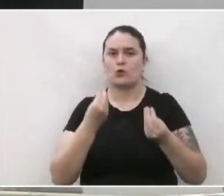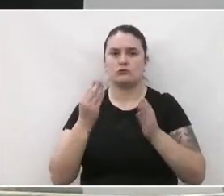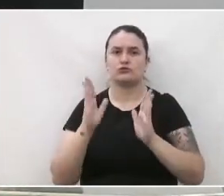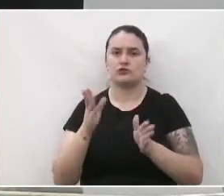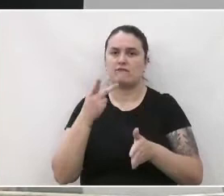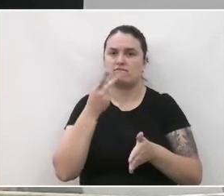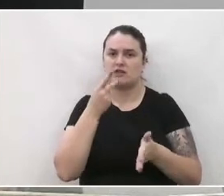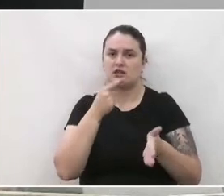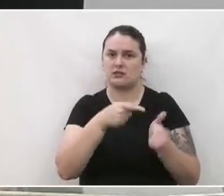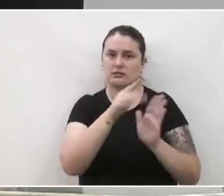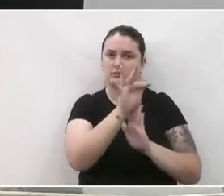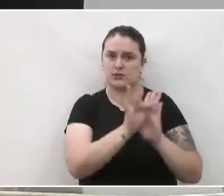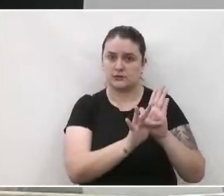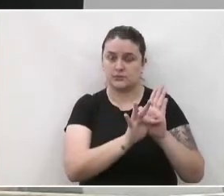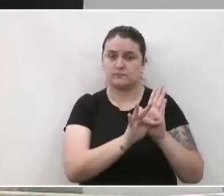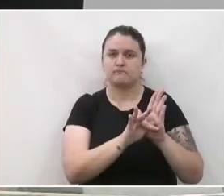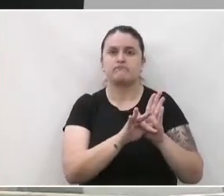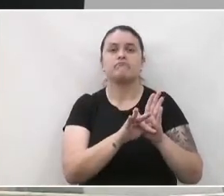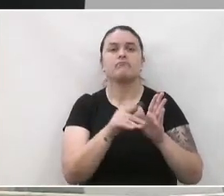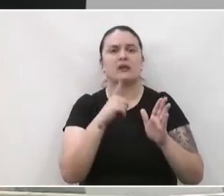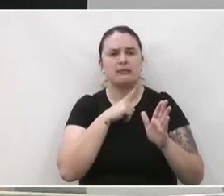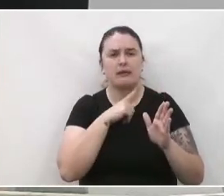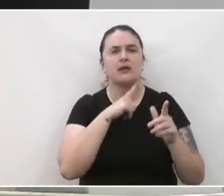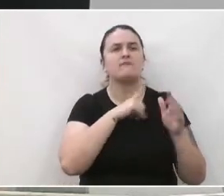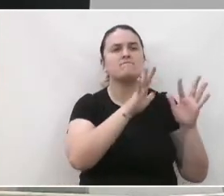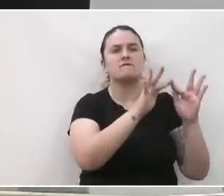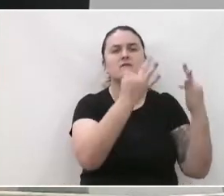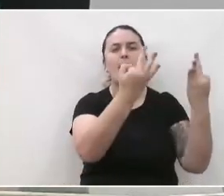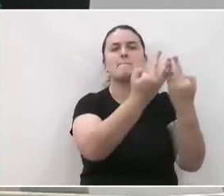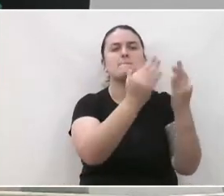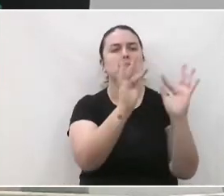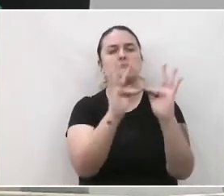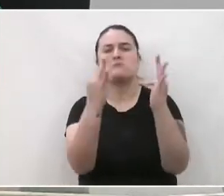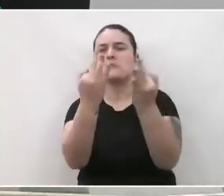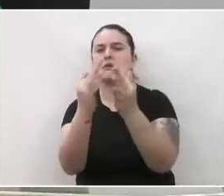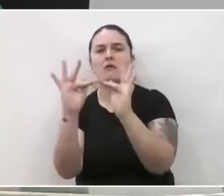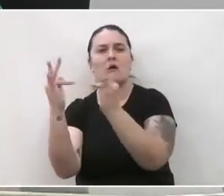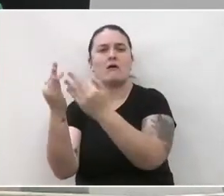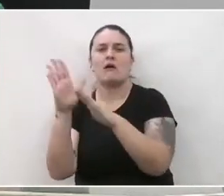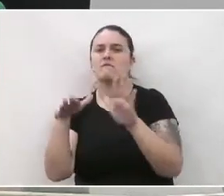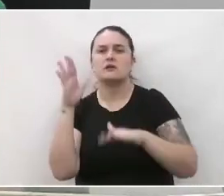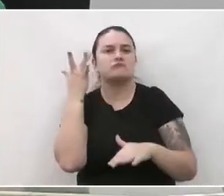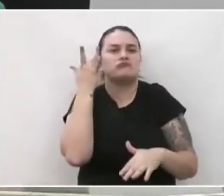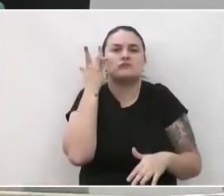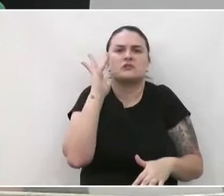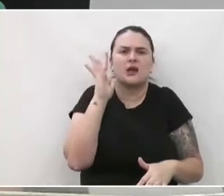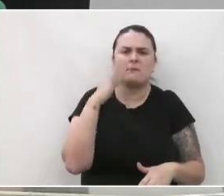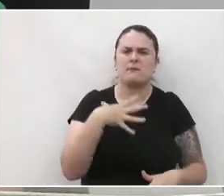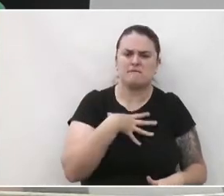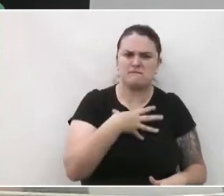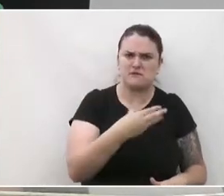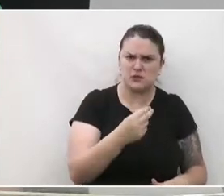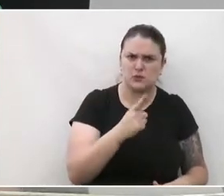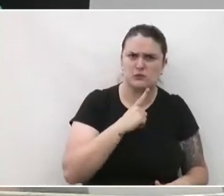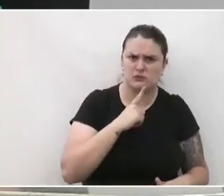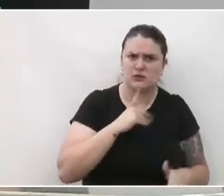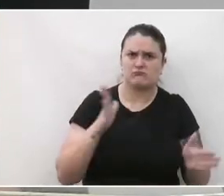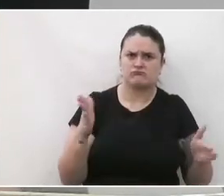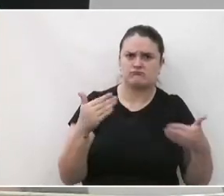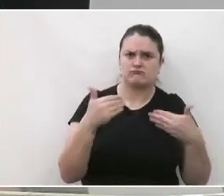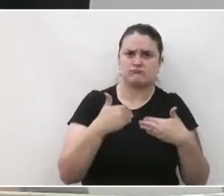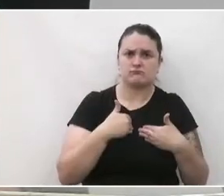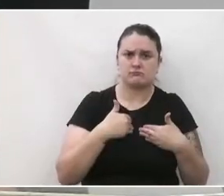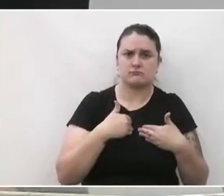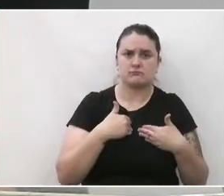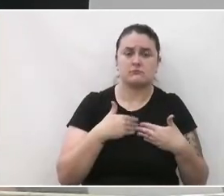nessa moção. E muitas famílias sequer ficam sabendo que seus filhos têm esse transtorno.